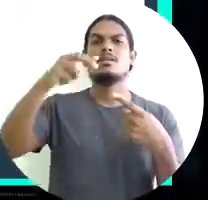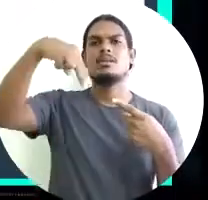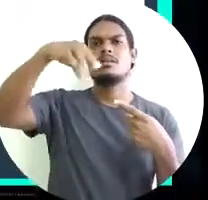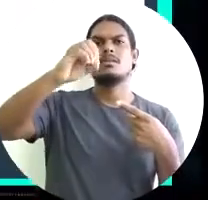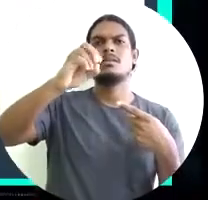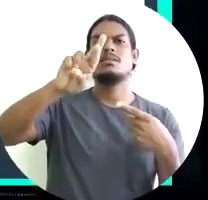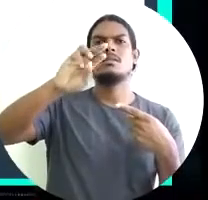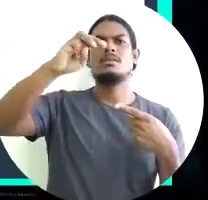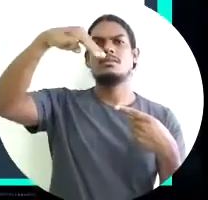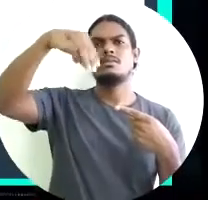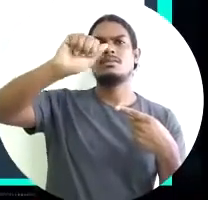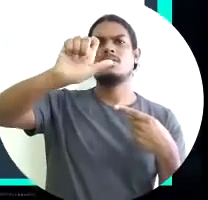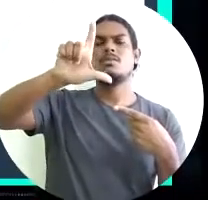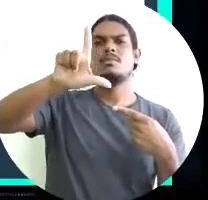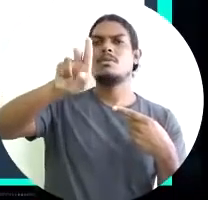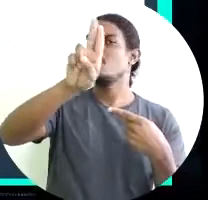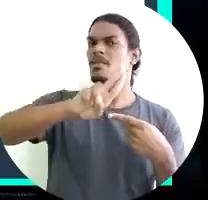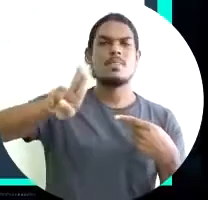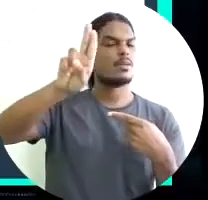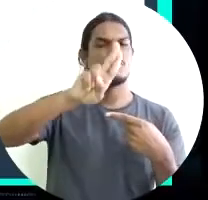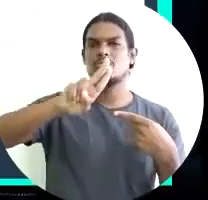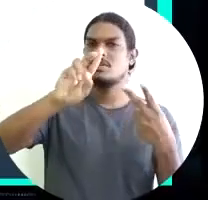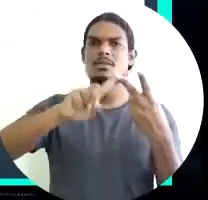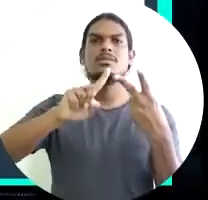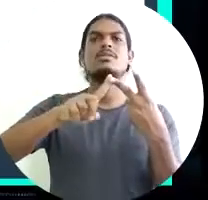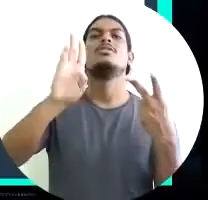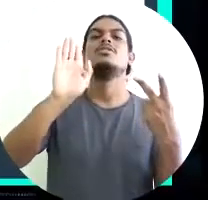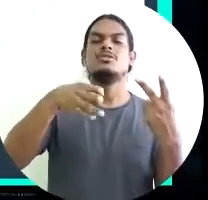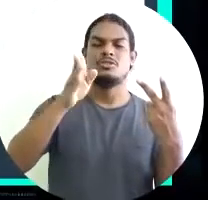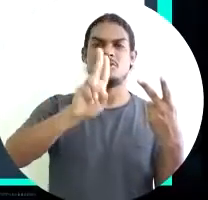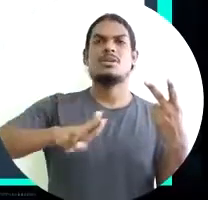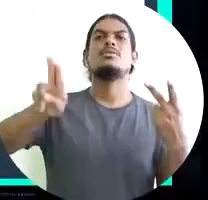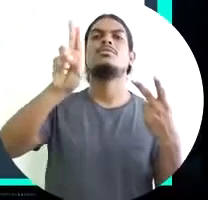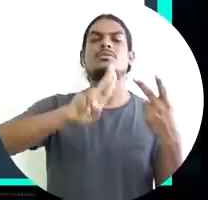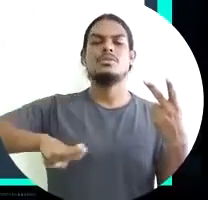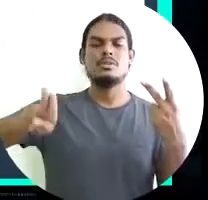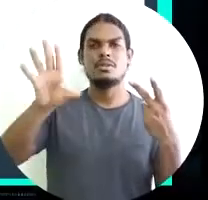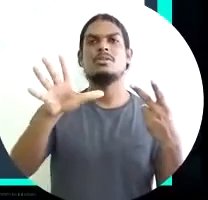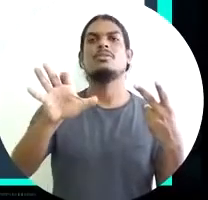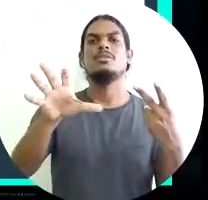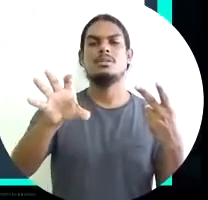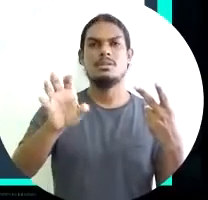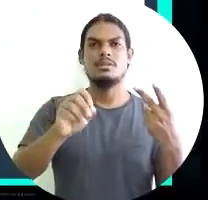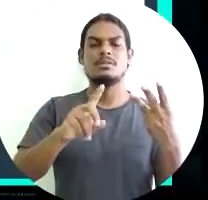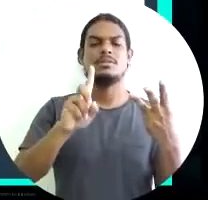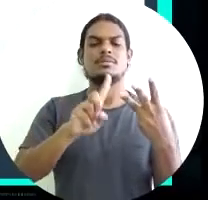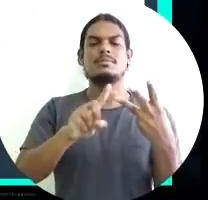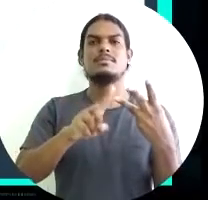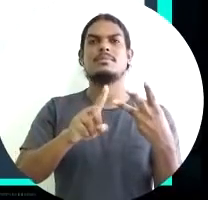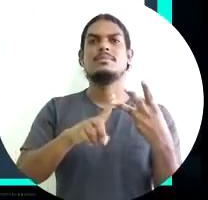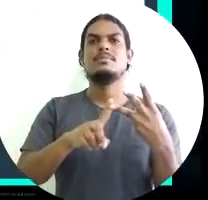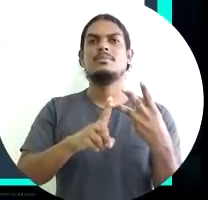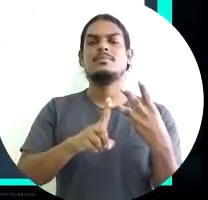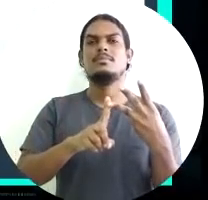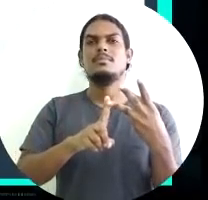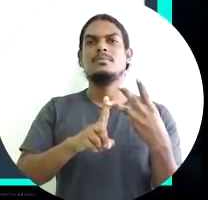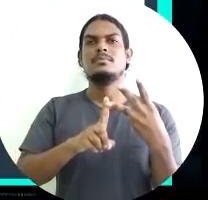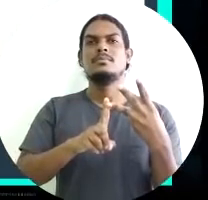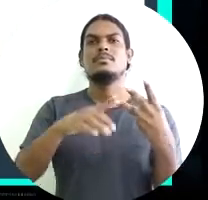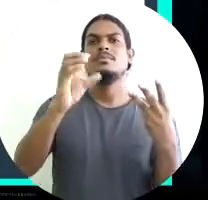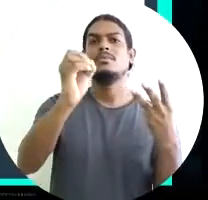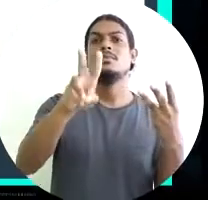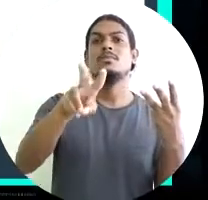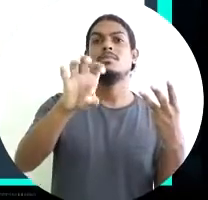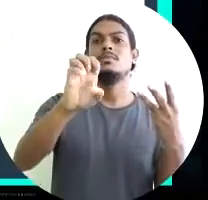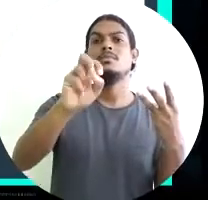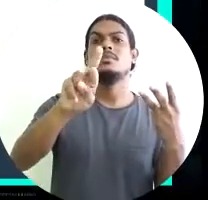que não foi visitado. Link visitado, ele já foi clicado e foi visto novamente. O